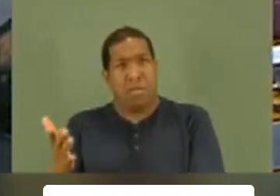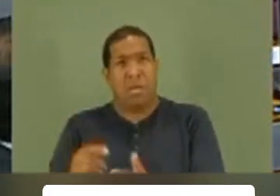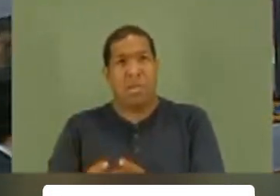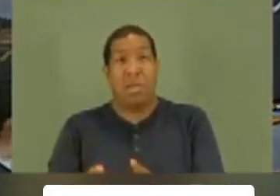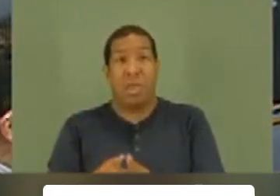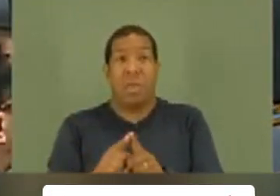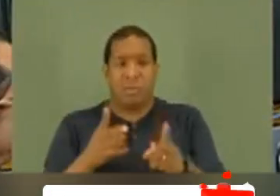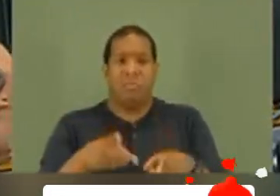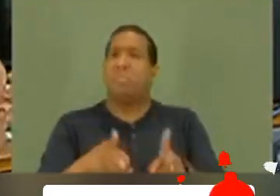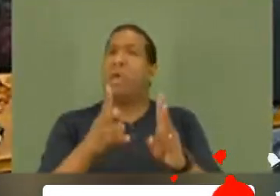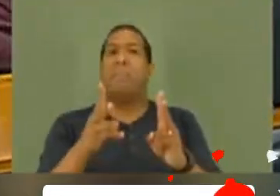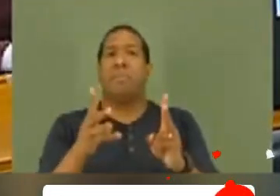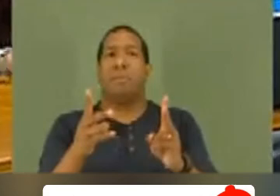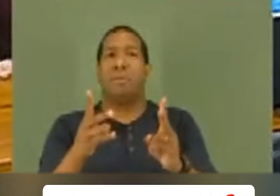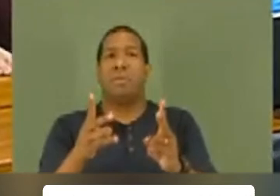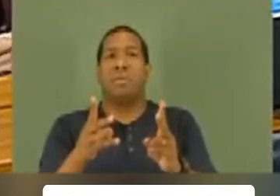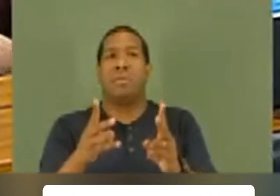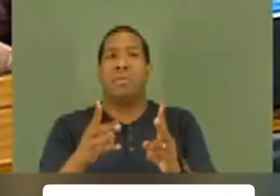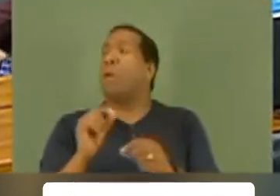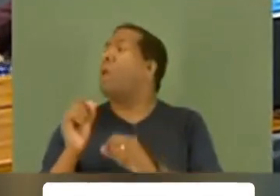Como sempre. Deixa de ser o quê?